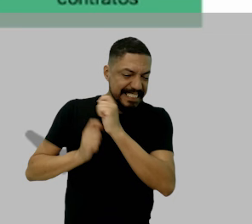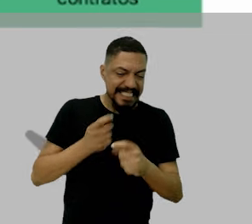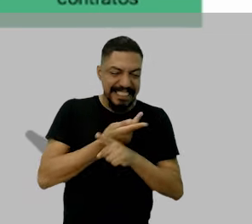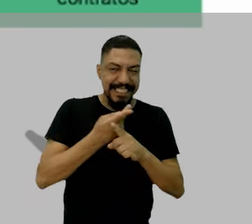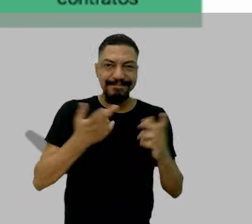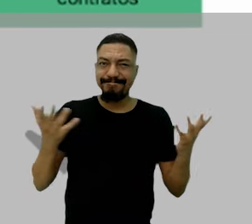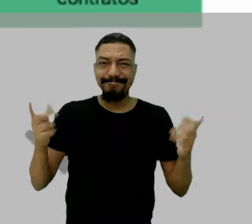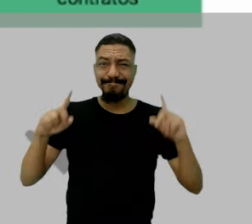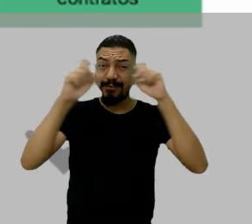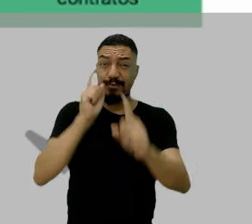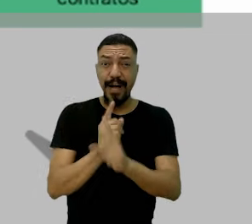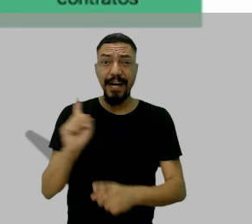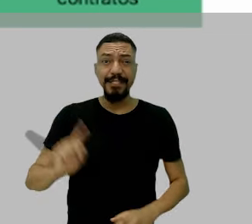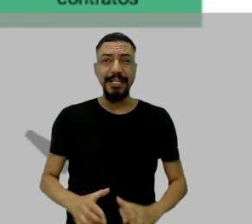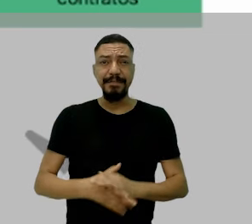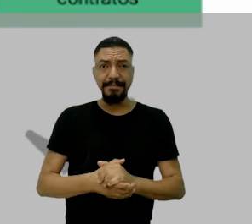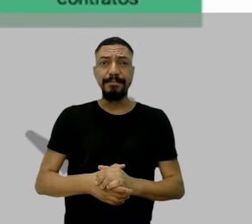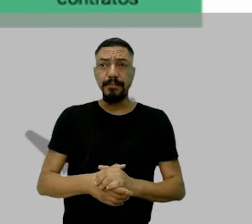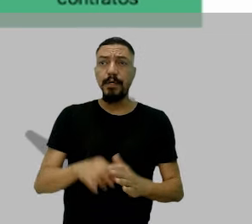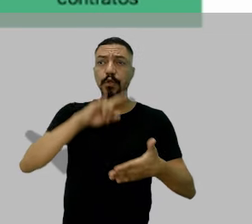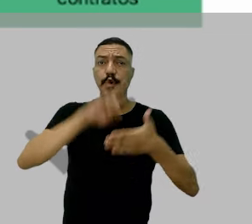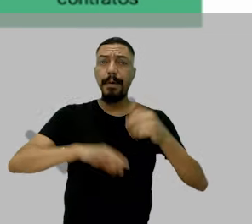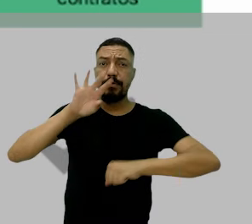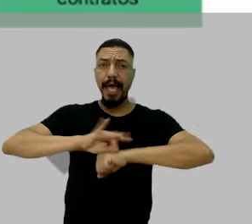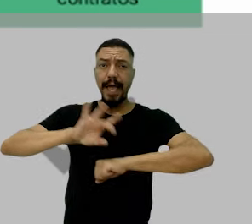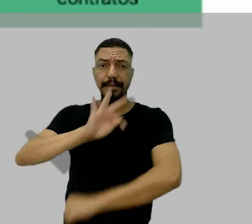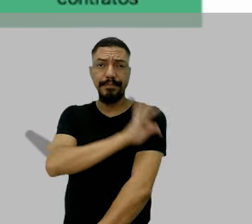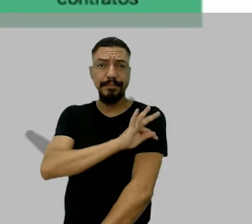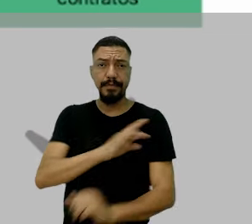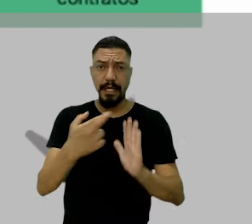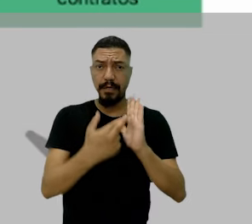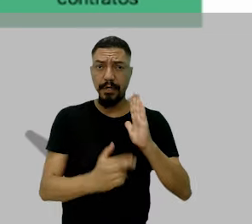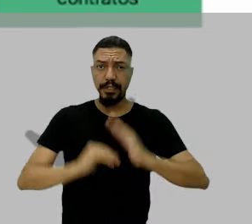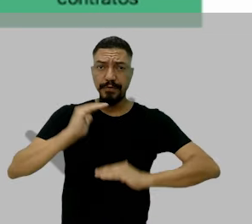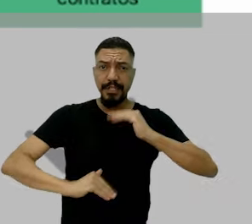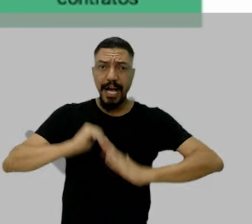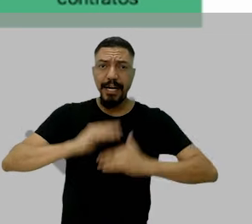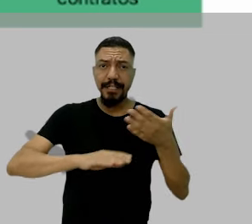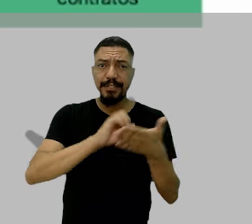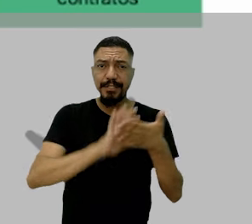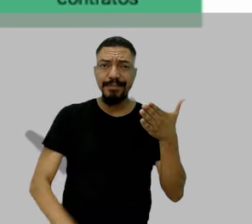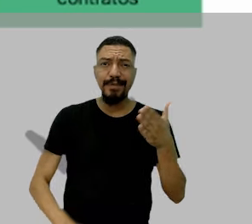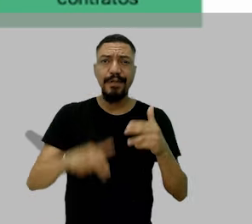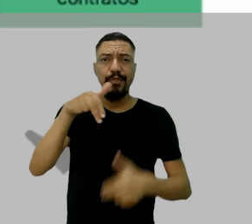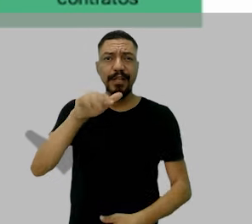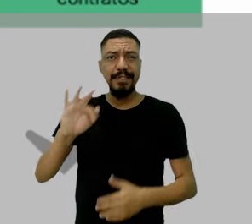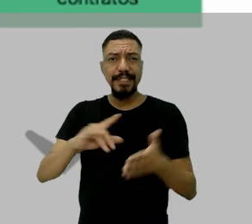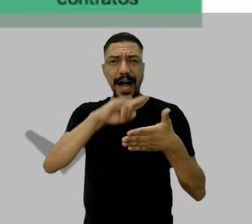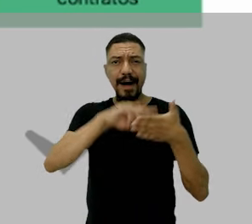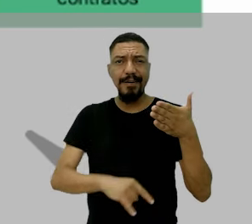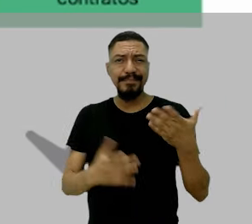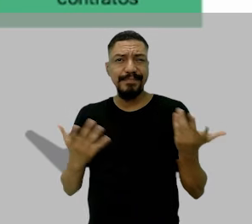a vida. Os documentos técnicos, né, o relatório de atividades, notas fiscais.